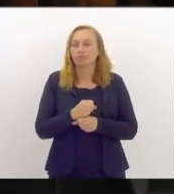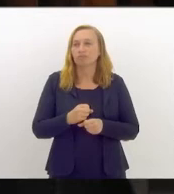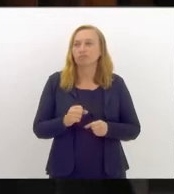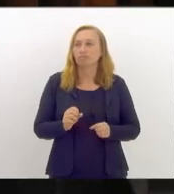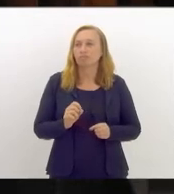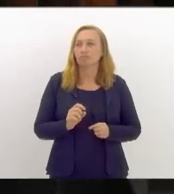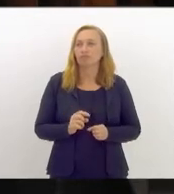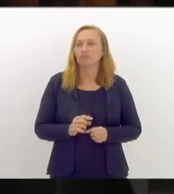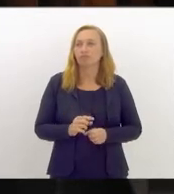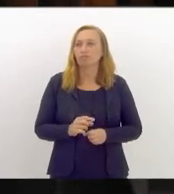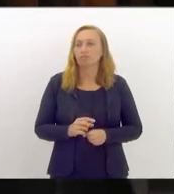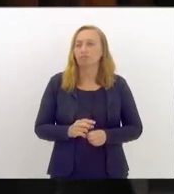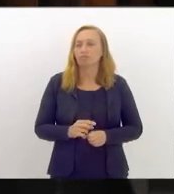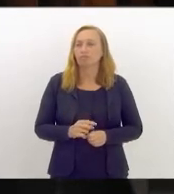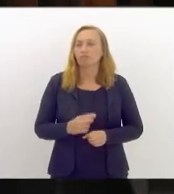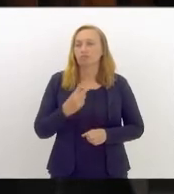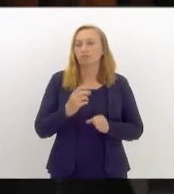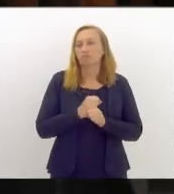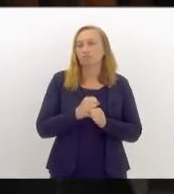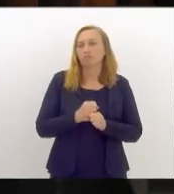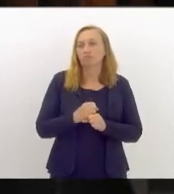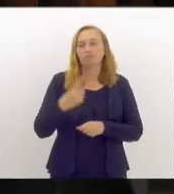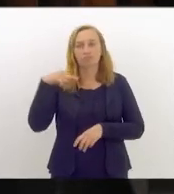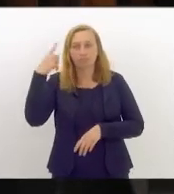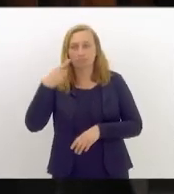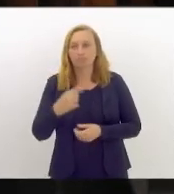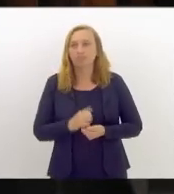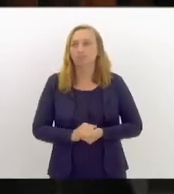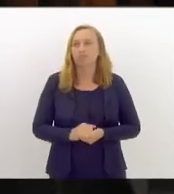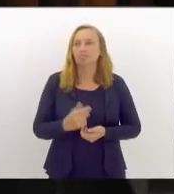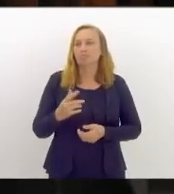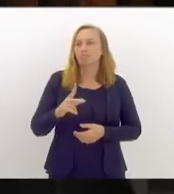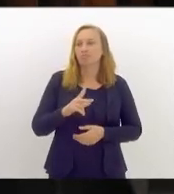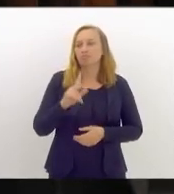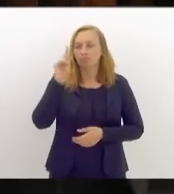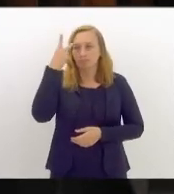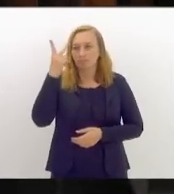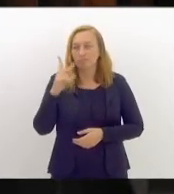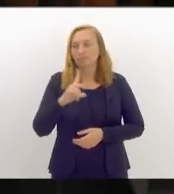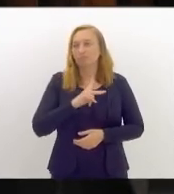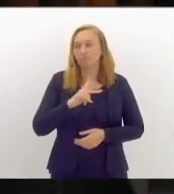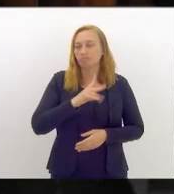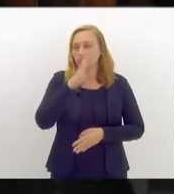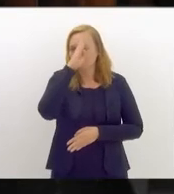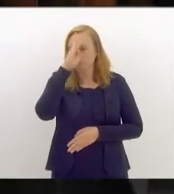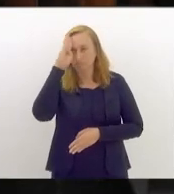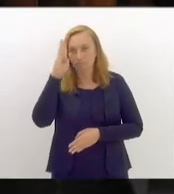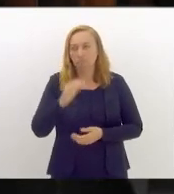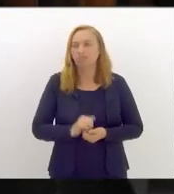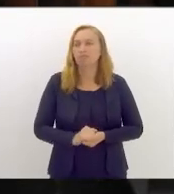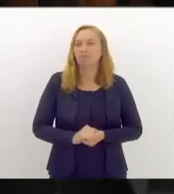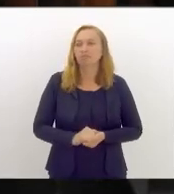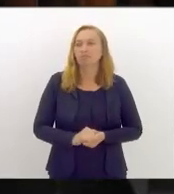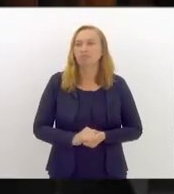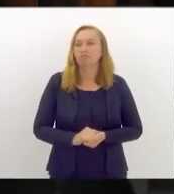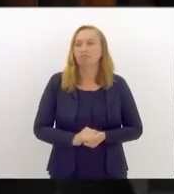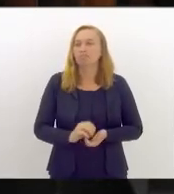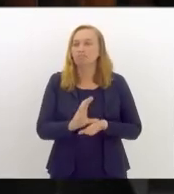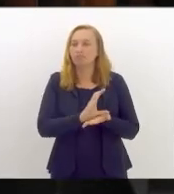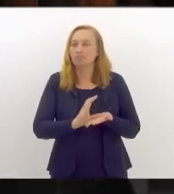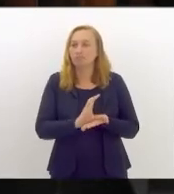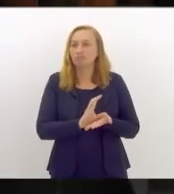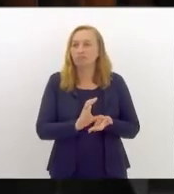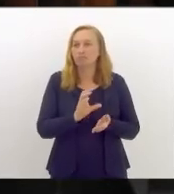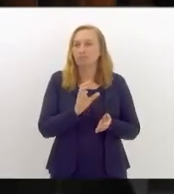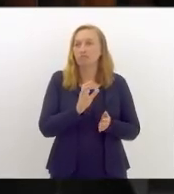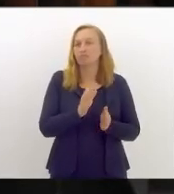completei duas décadas de advocacia submeti minha história pessoal profissional e acadêmica ao qualificado conselho da Ordem